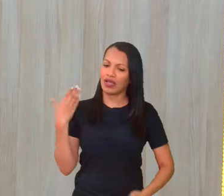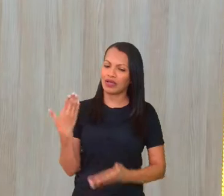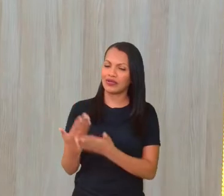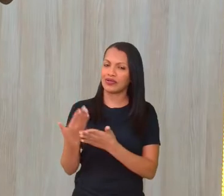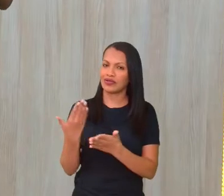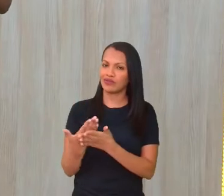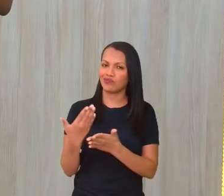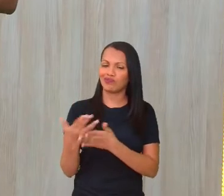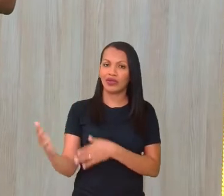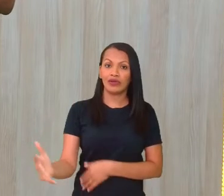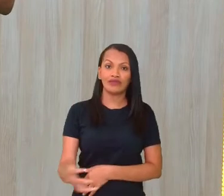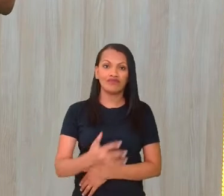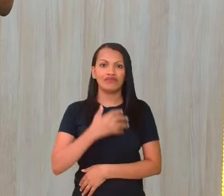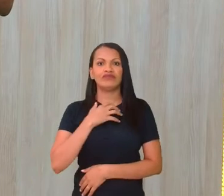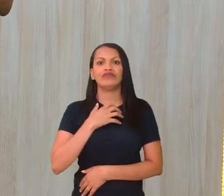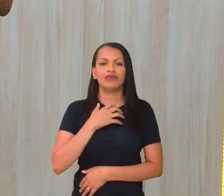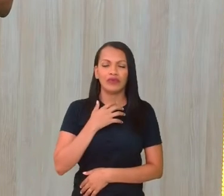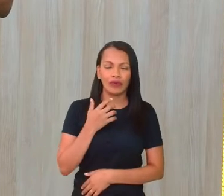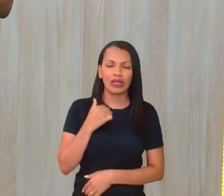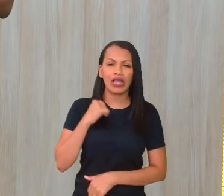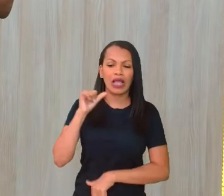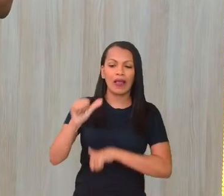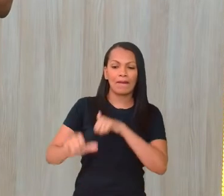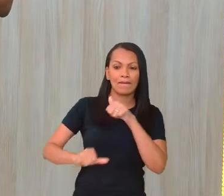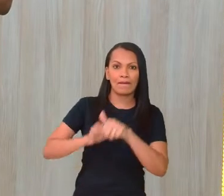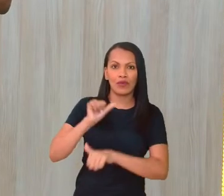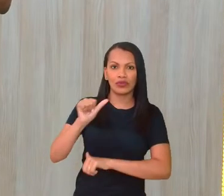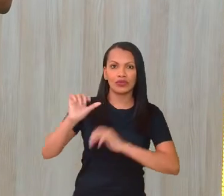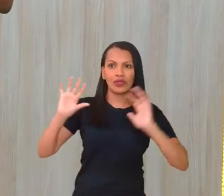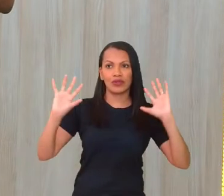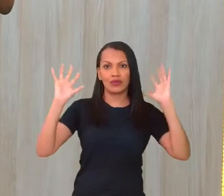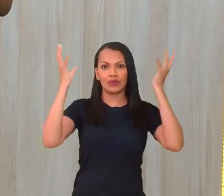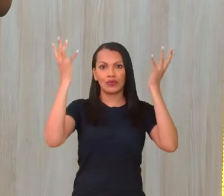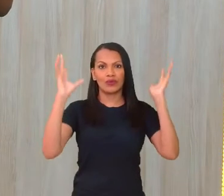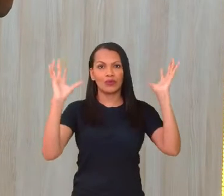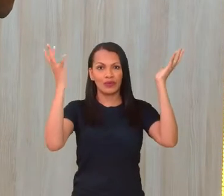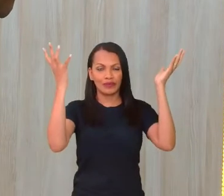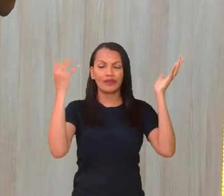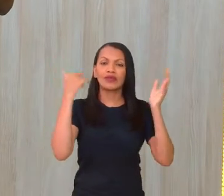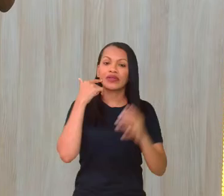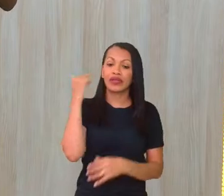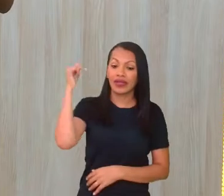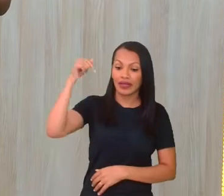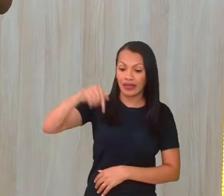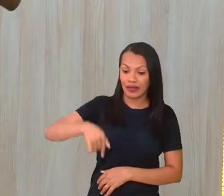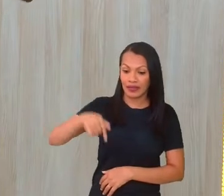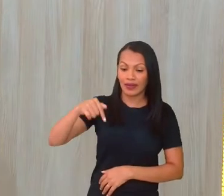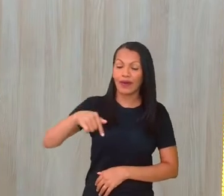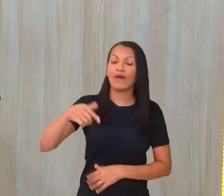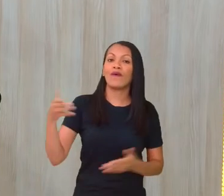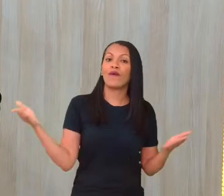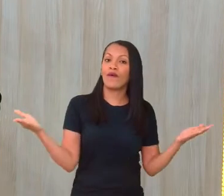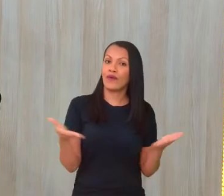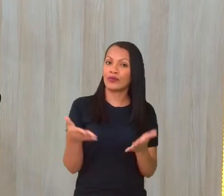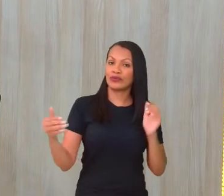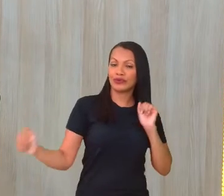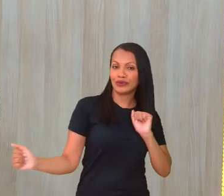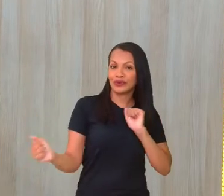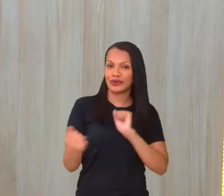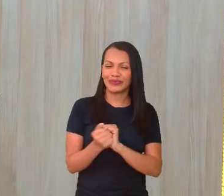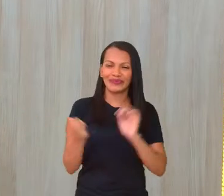impactos, né, dessas alterações no clima global. Quem tá aqui comigo hoje, ó, aqui